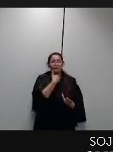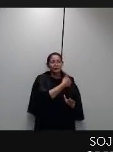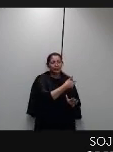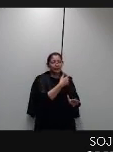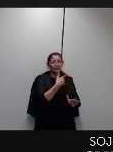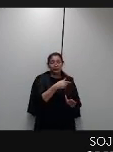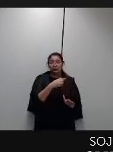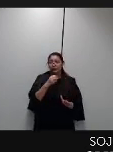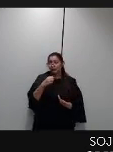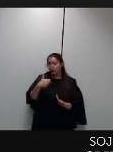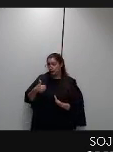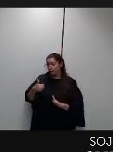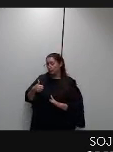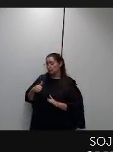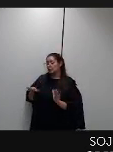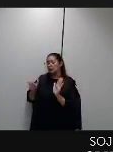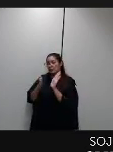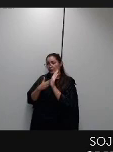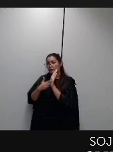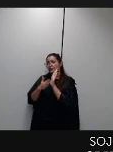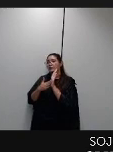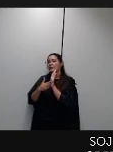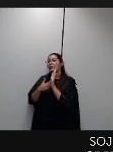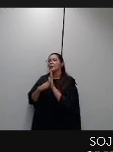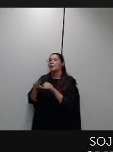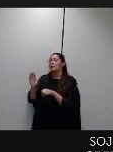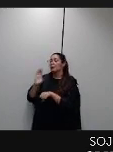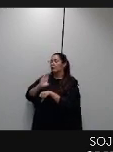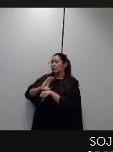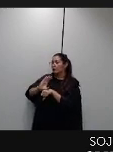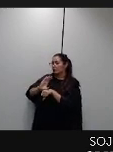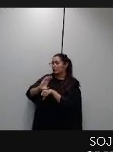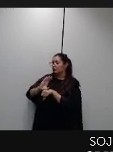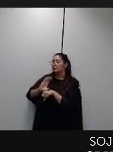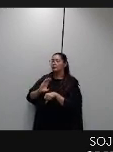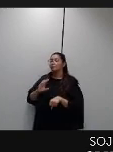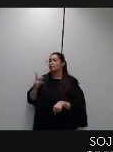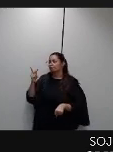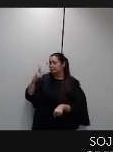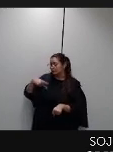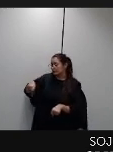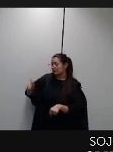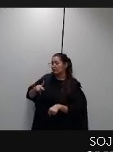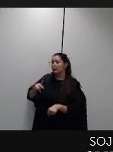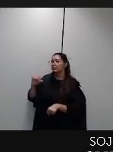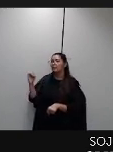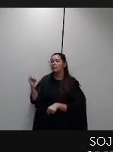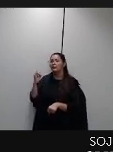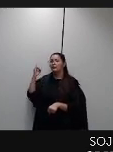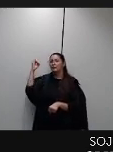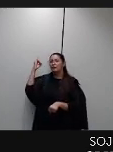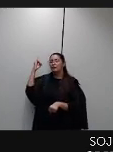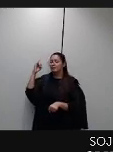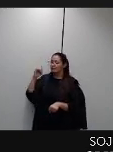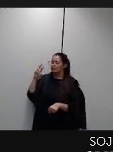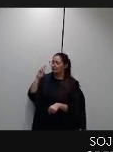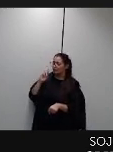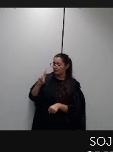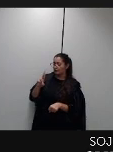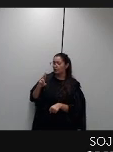Nacional como modalidade de extinção da obrigação tributária principal regulamentado pela recente lei